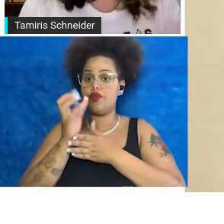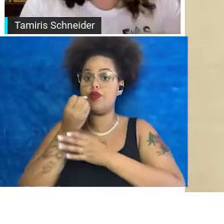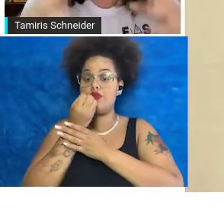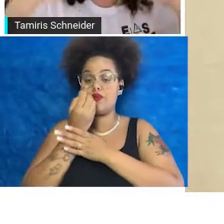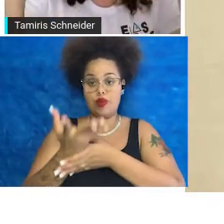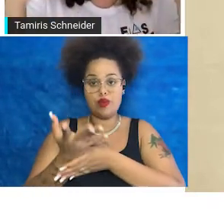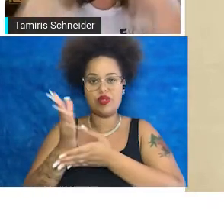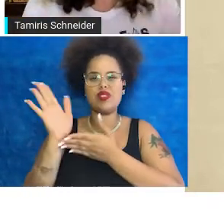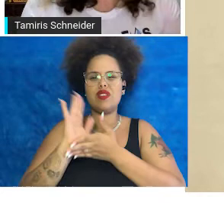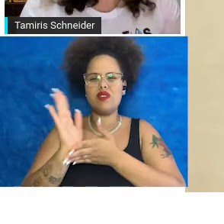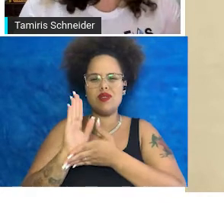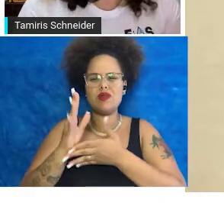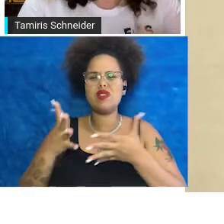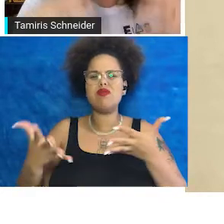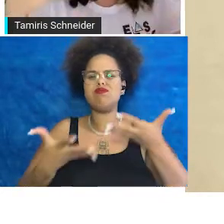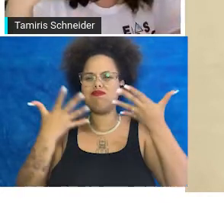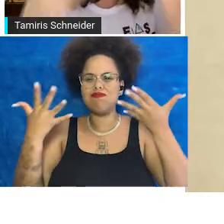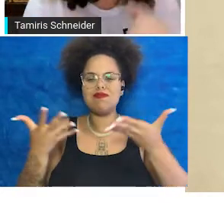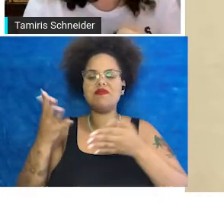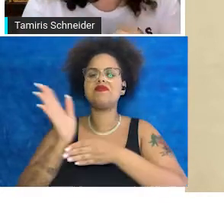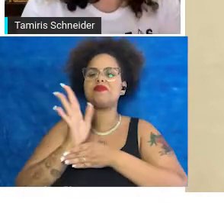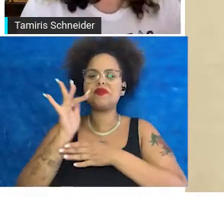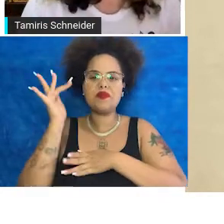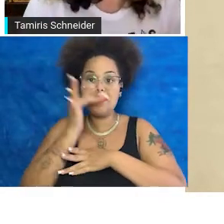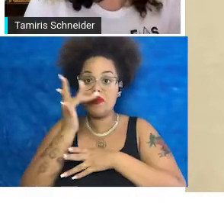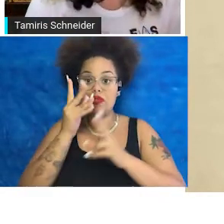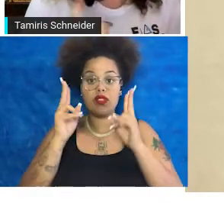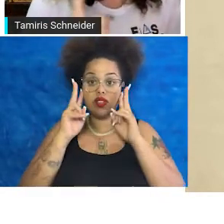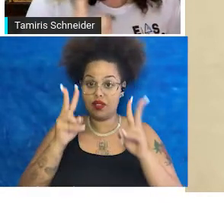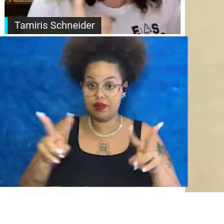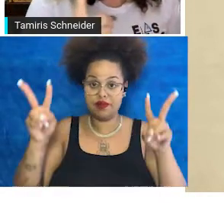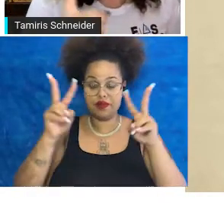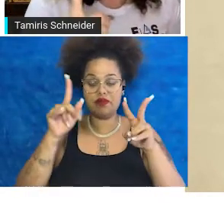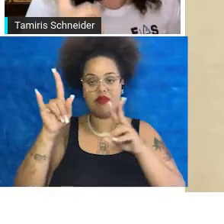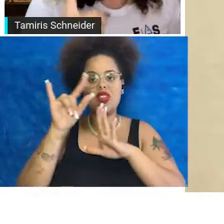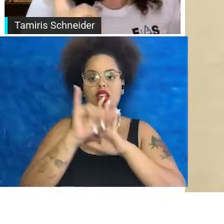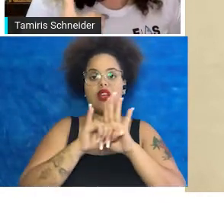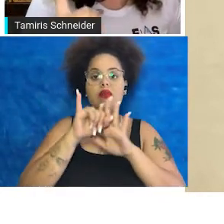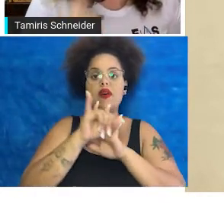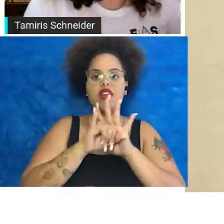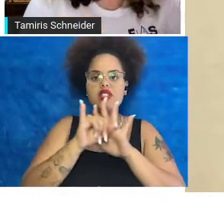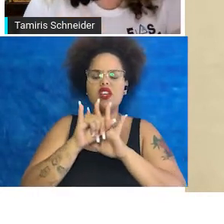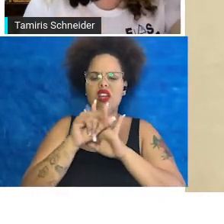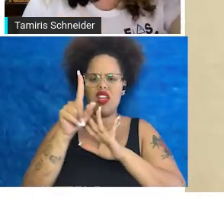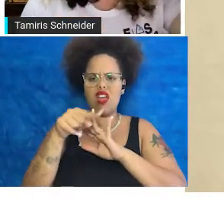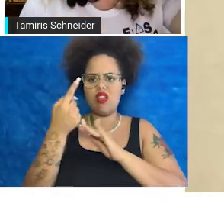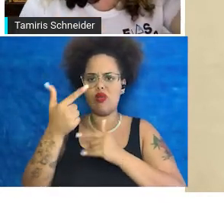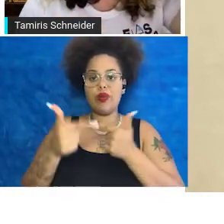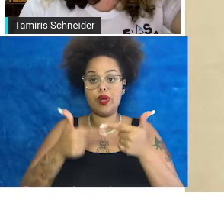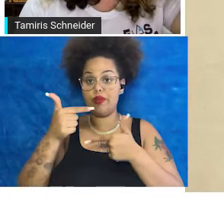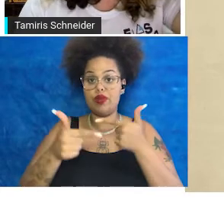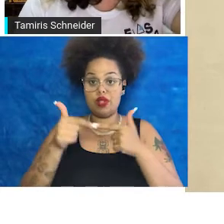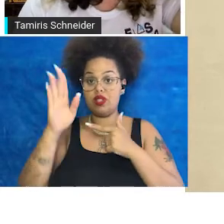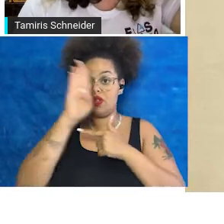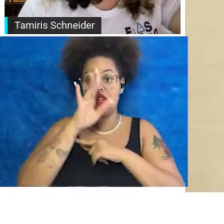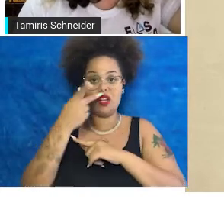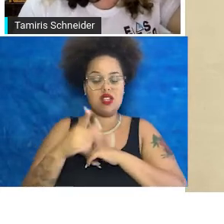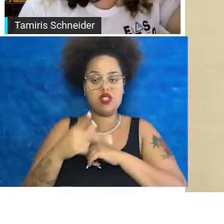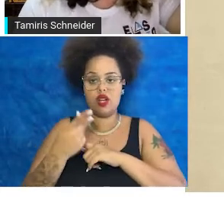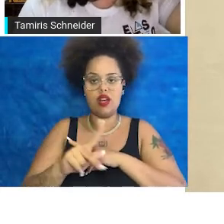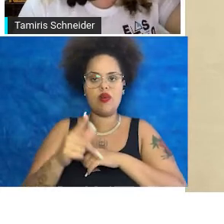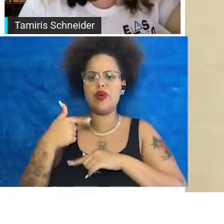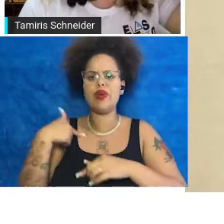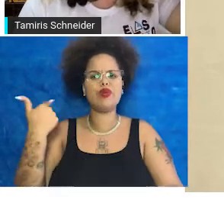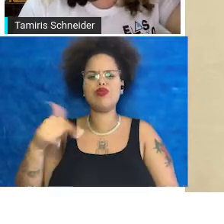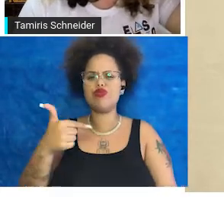bons, filmes embasados, filmes gostosos de assistir. Essa imagem aí é de uma produção nacional que eu